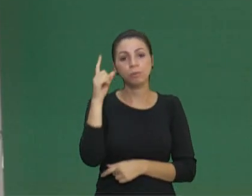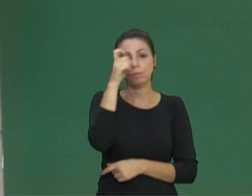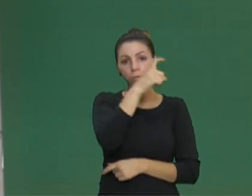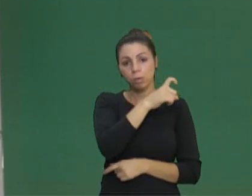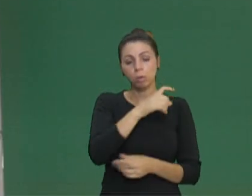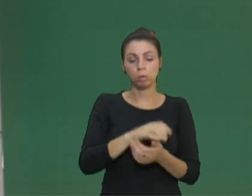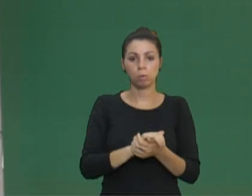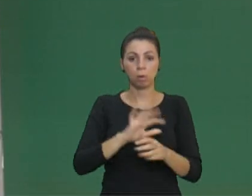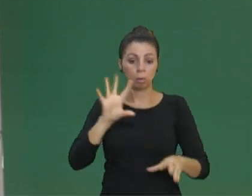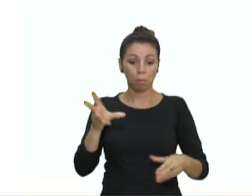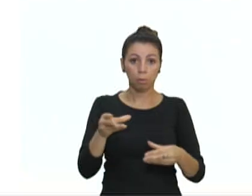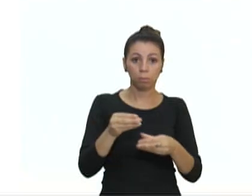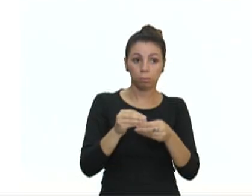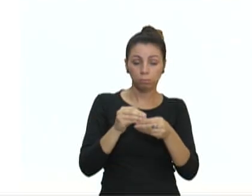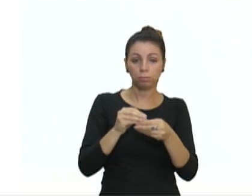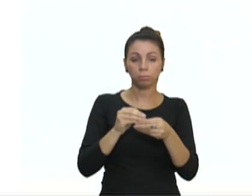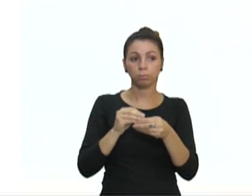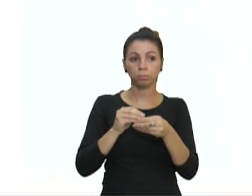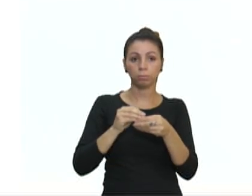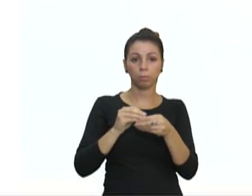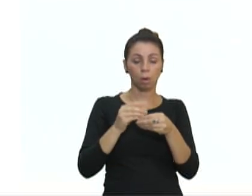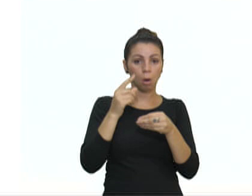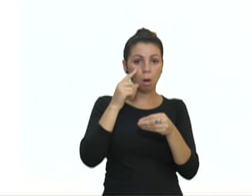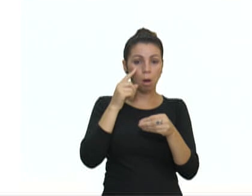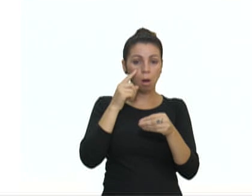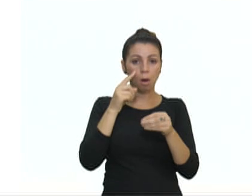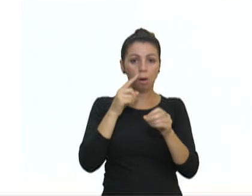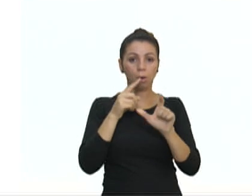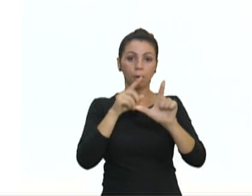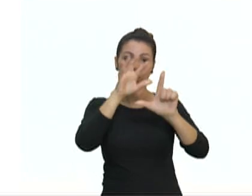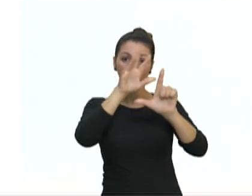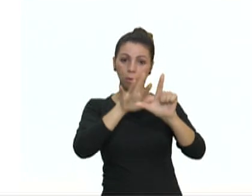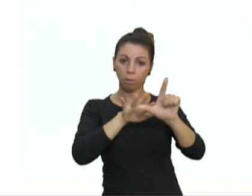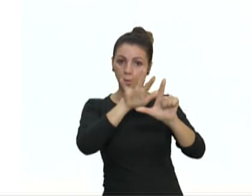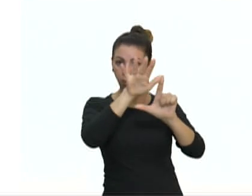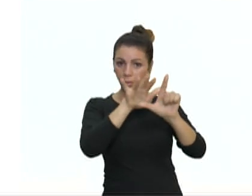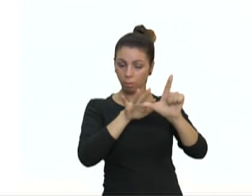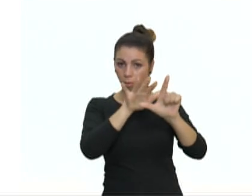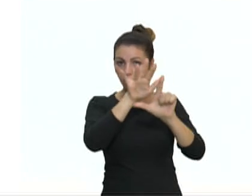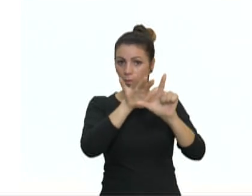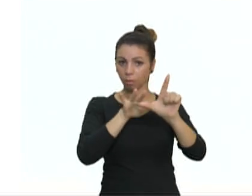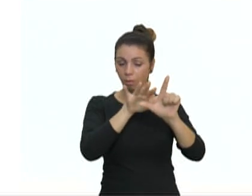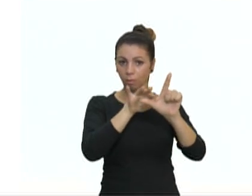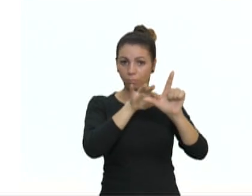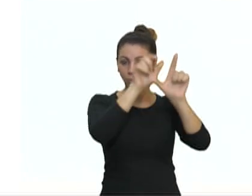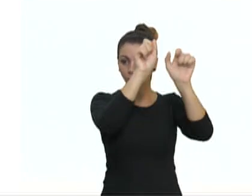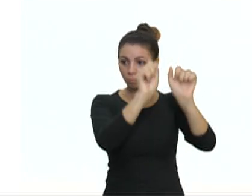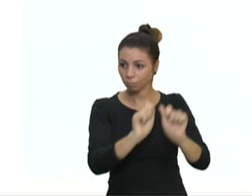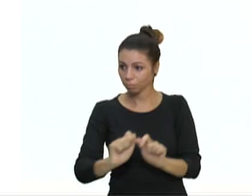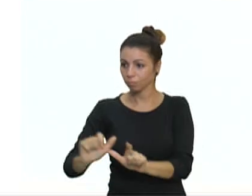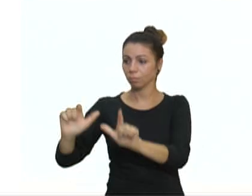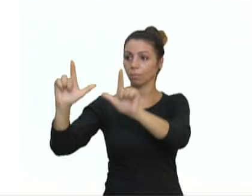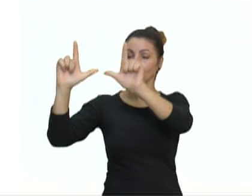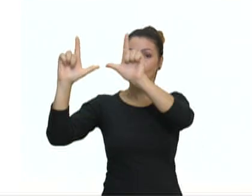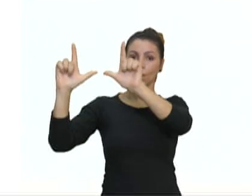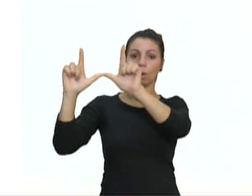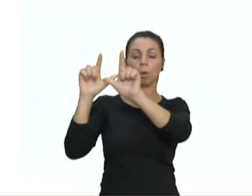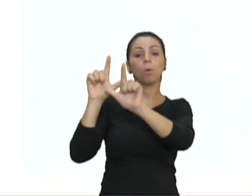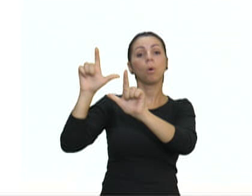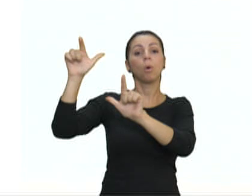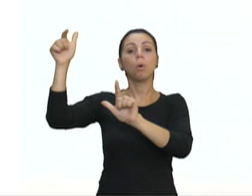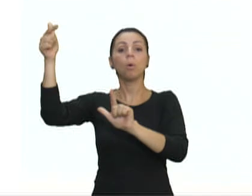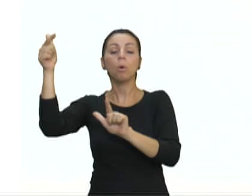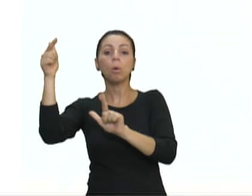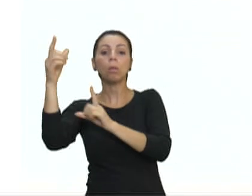eu coloquei para vocês um QR Code que vocês podem acessar e vai levar vocês para uma